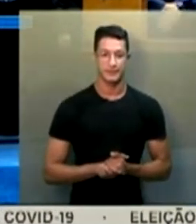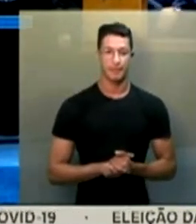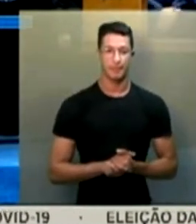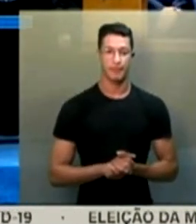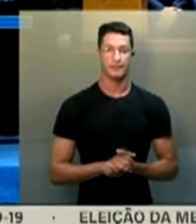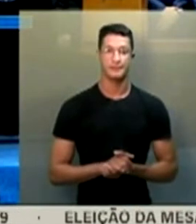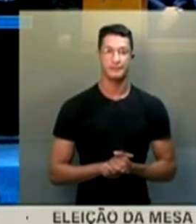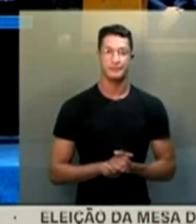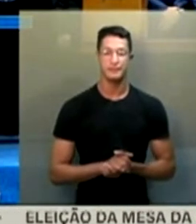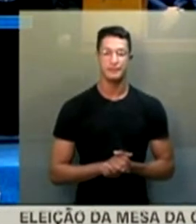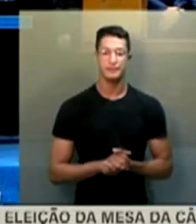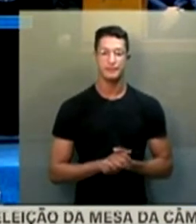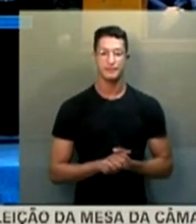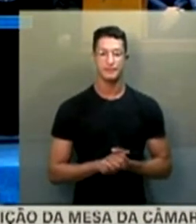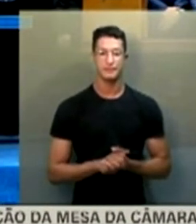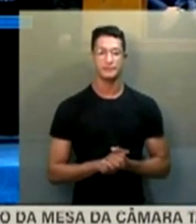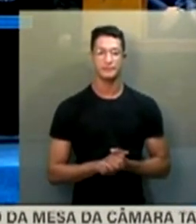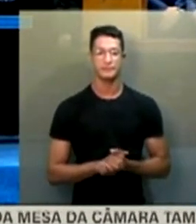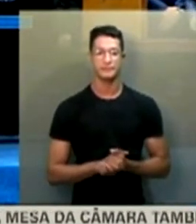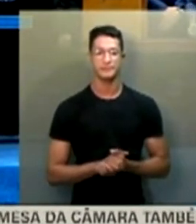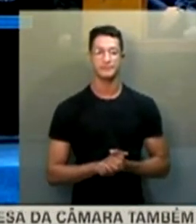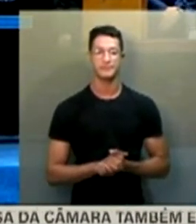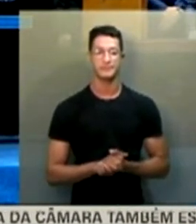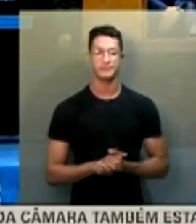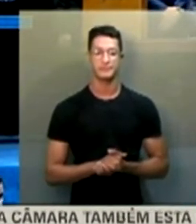Só um minuto.